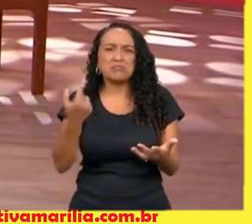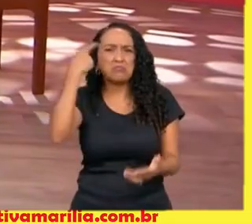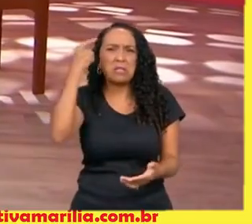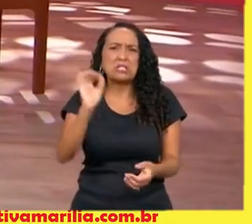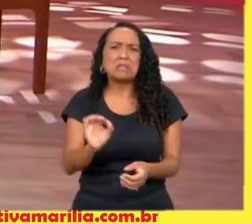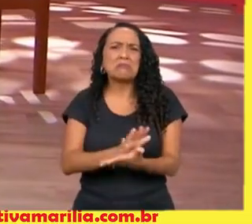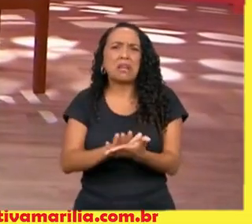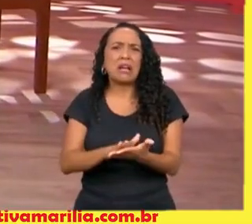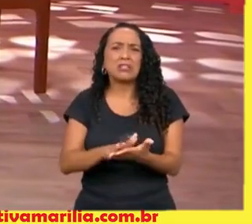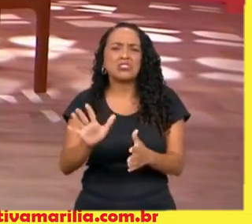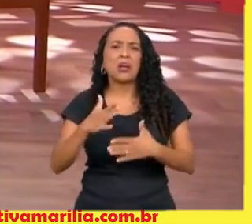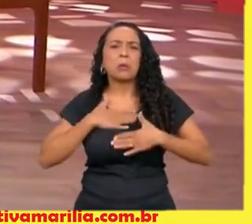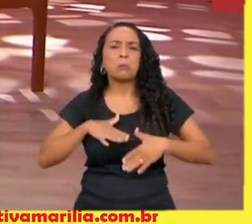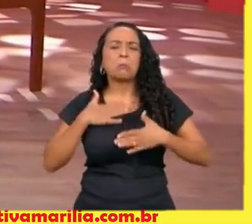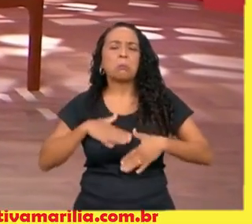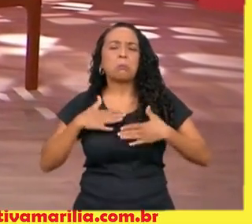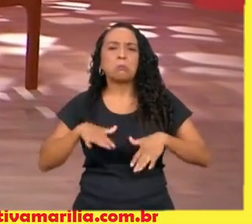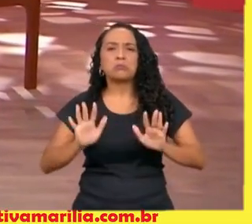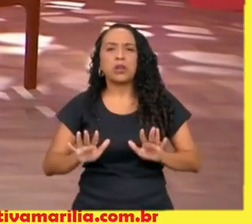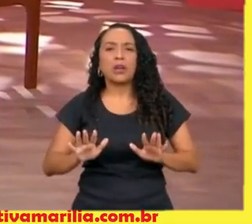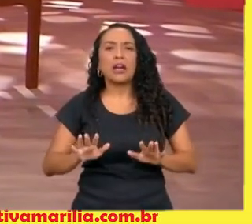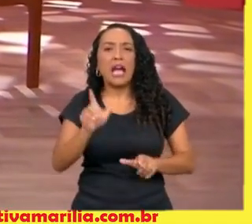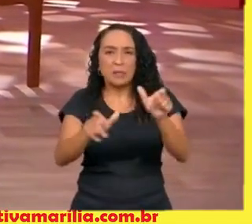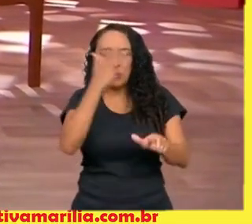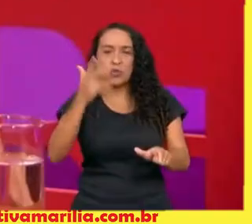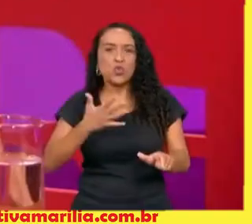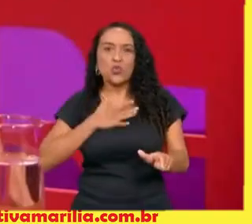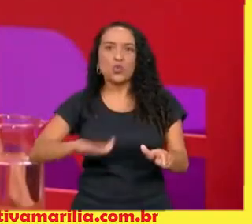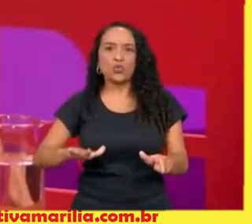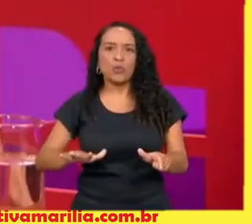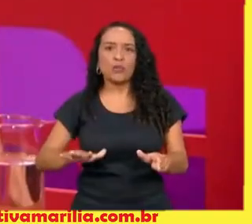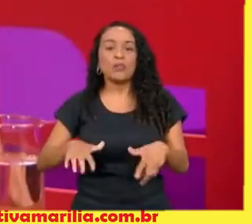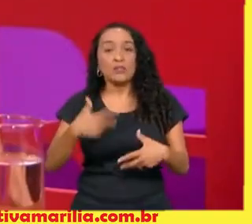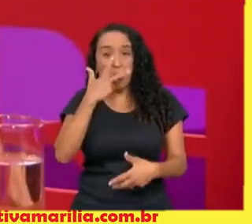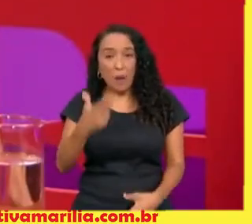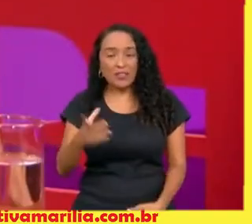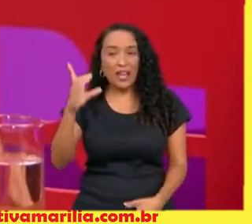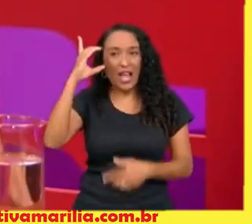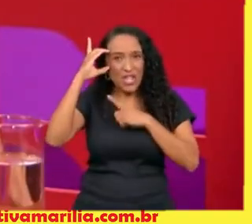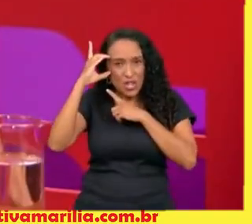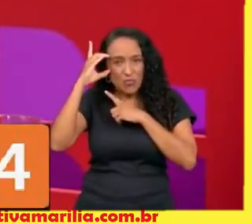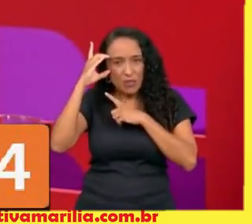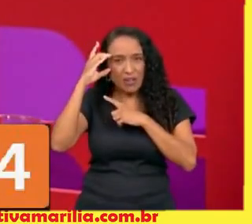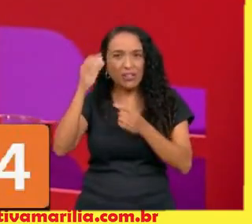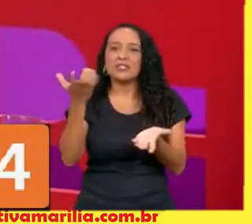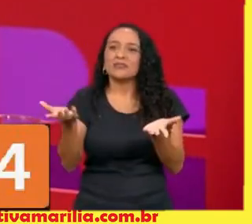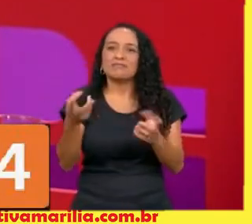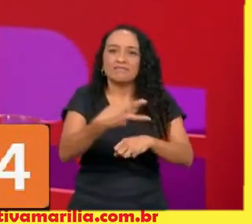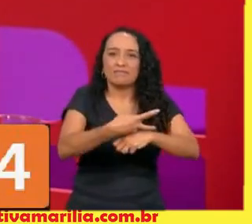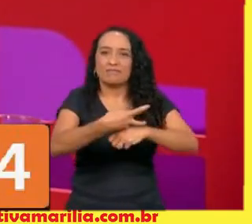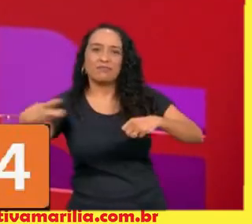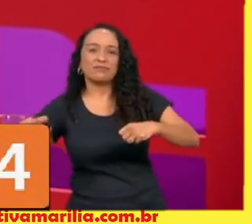nisso, já estavam acomodadas. Como eu te disse, muita gente não gostou. E eu acho que a Dilma caiu por causa disso. E quando a